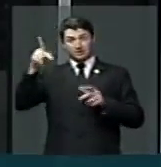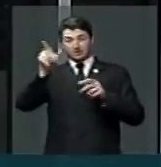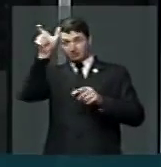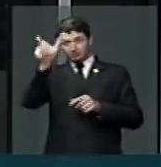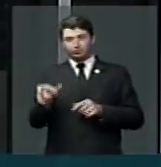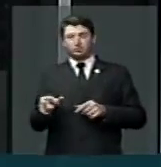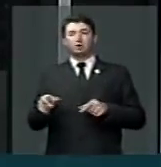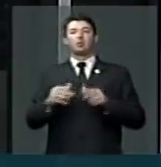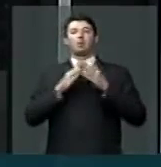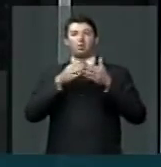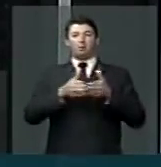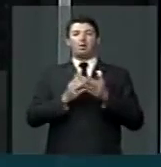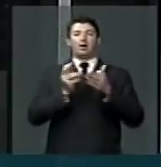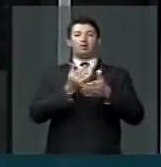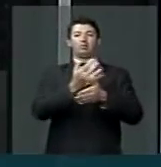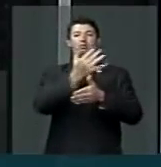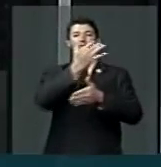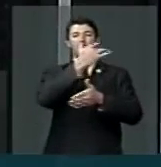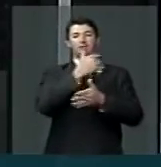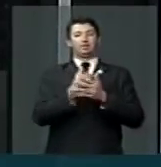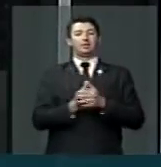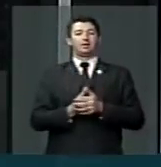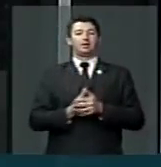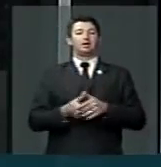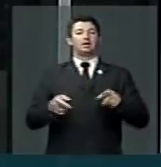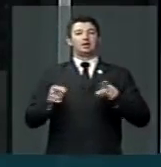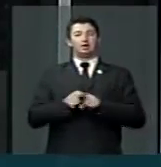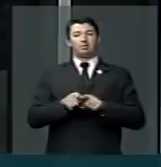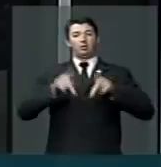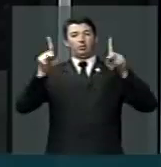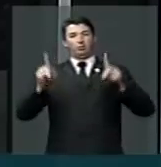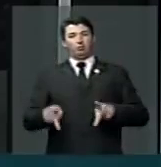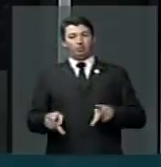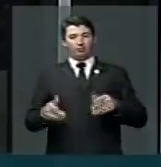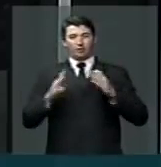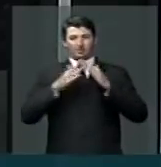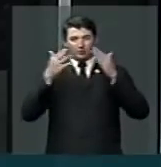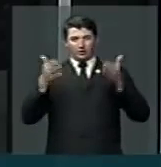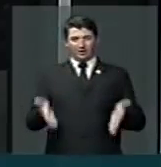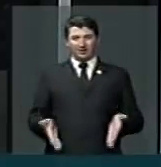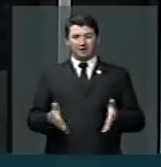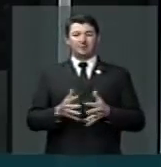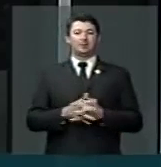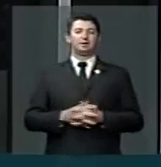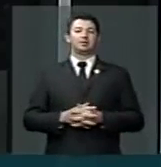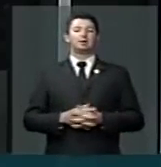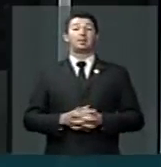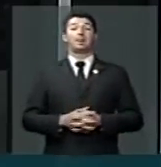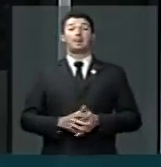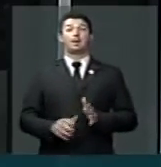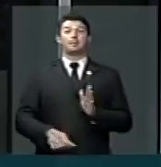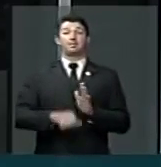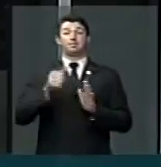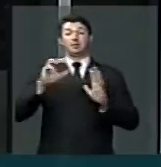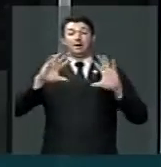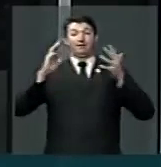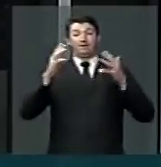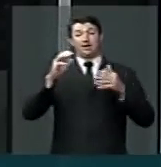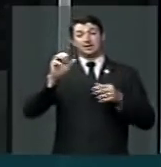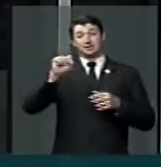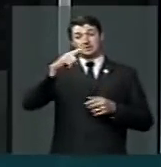barco, o vapor Benjamin Guimarães e a todo o povo barranqueiro. A primeira festa de São